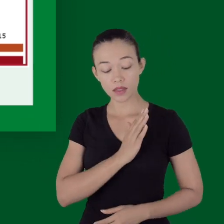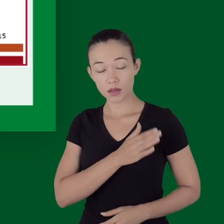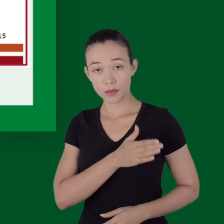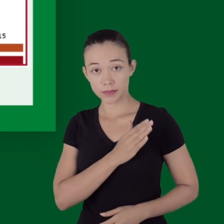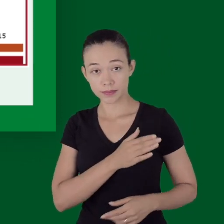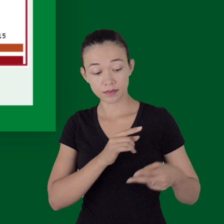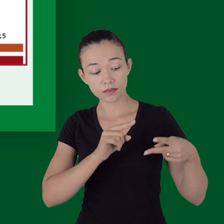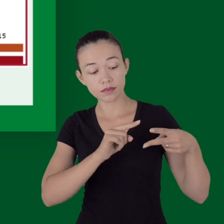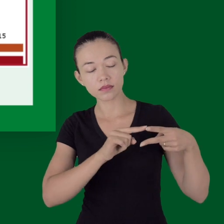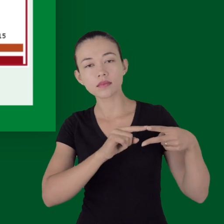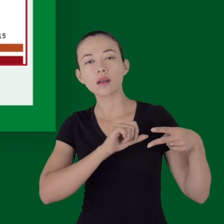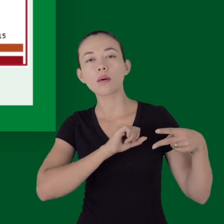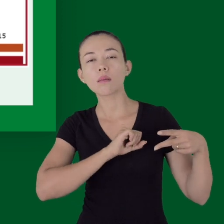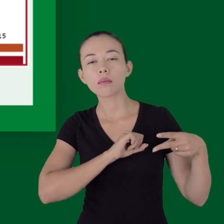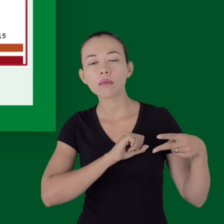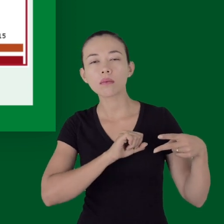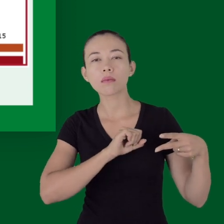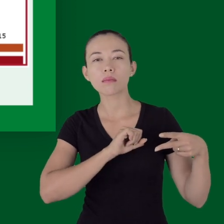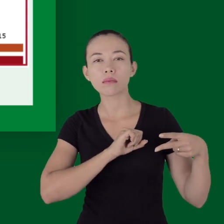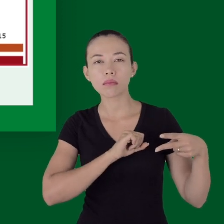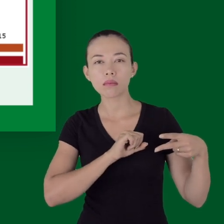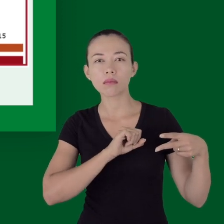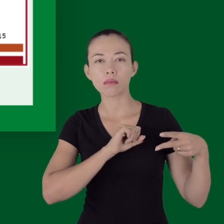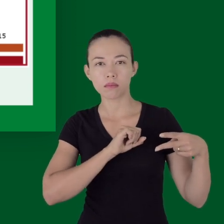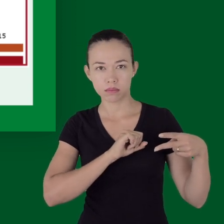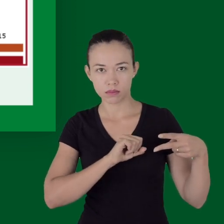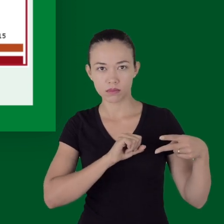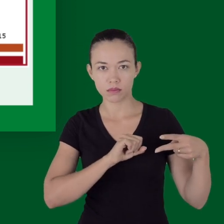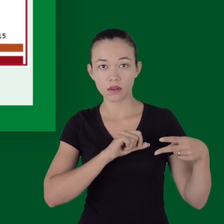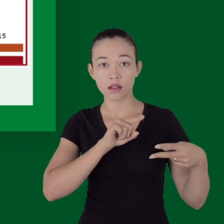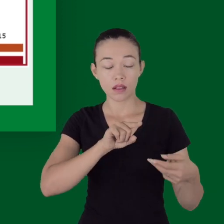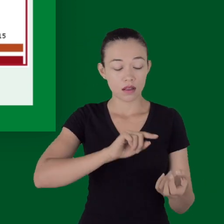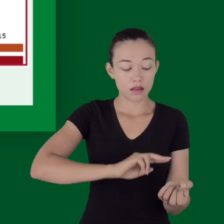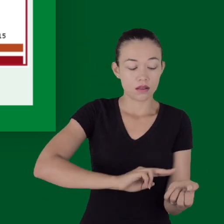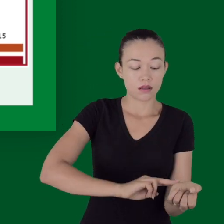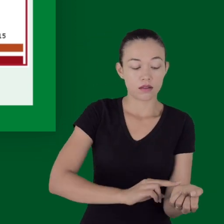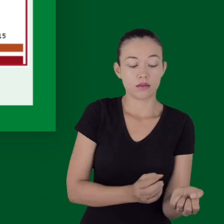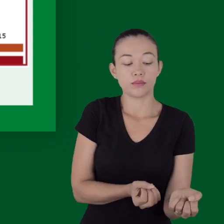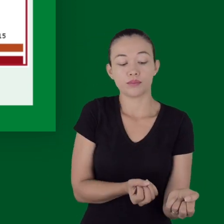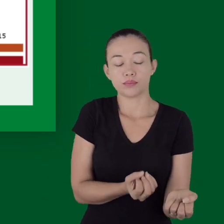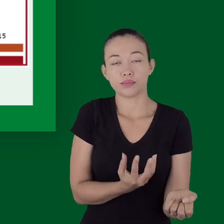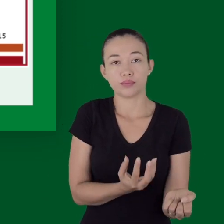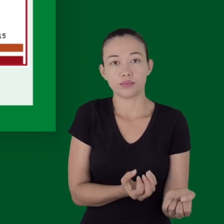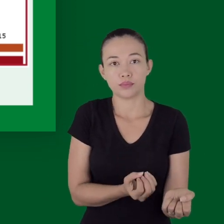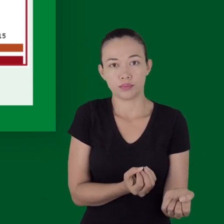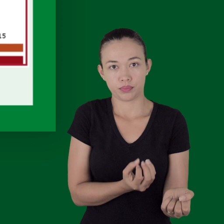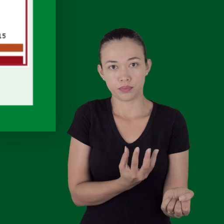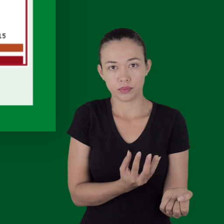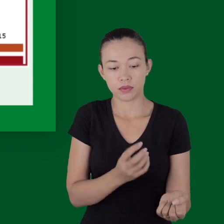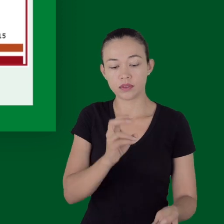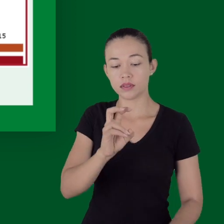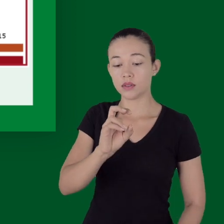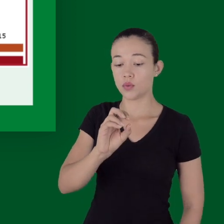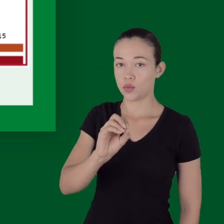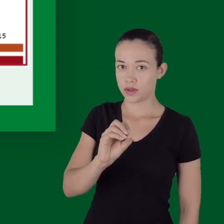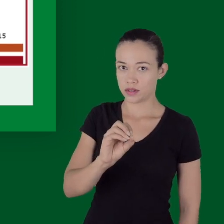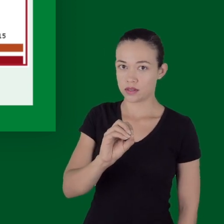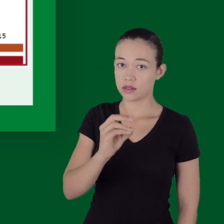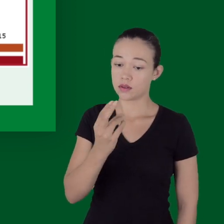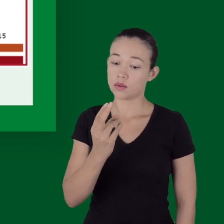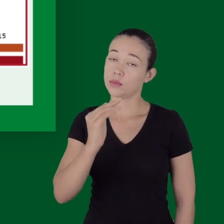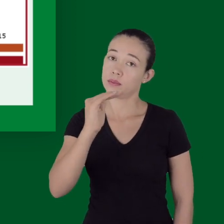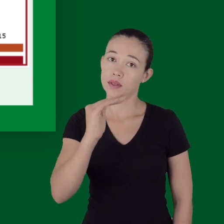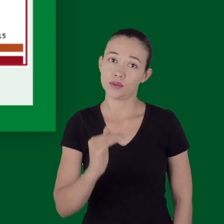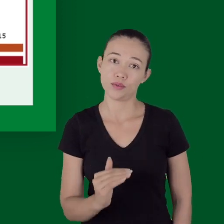E a gente tem que lembrar que o problema está no nó atrioventricular. existe um atraso